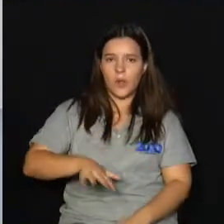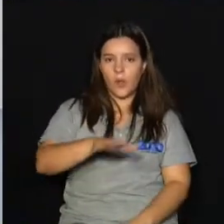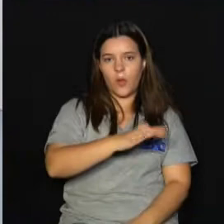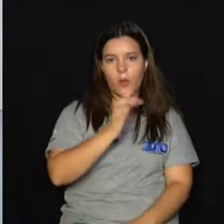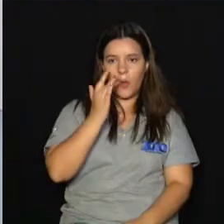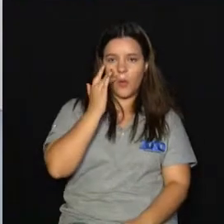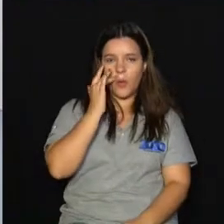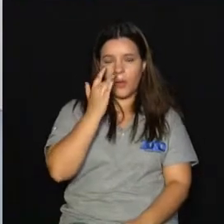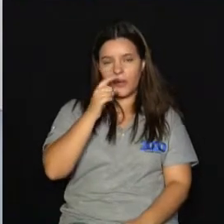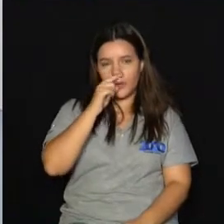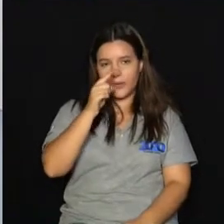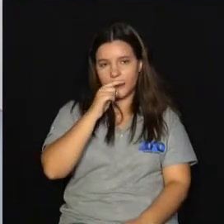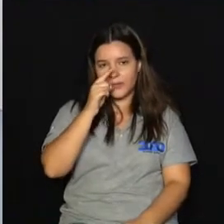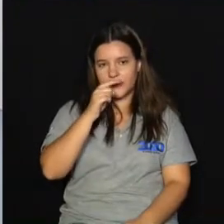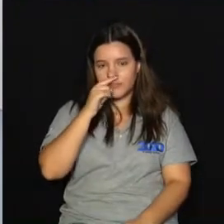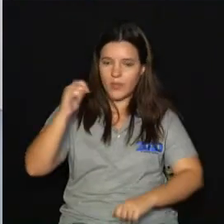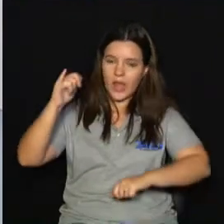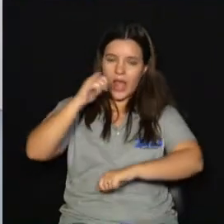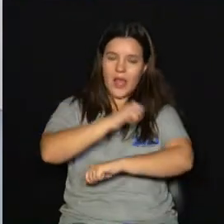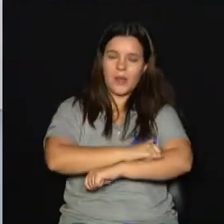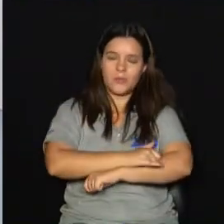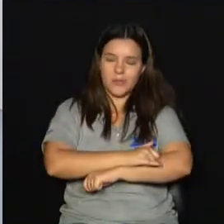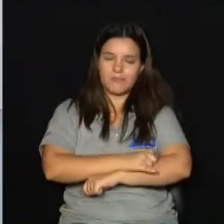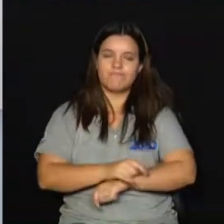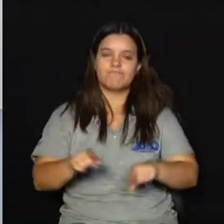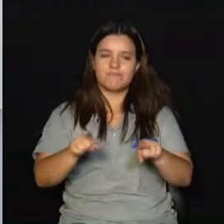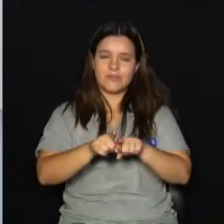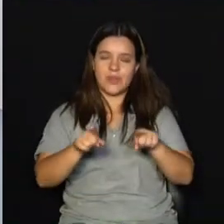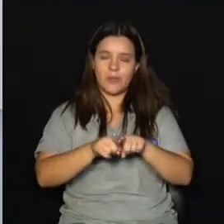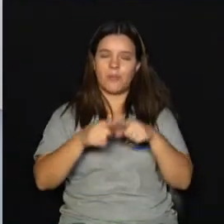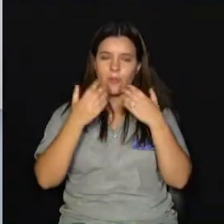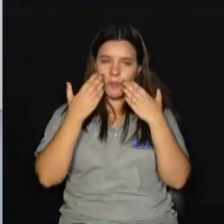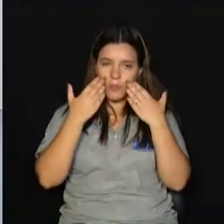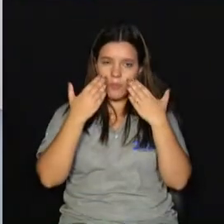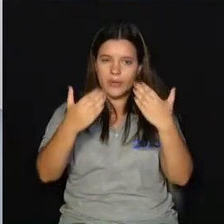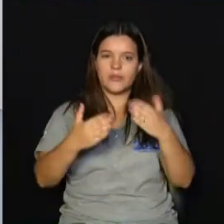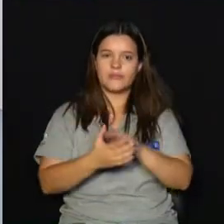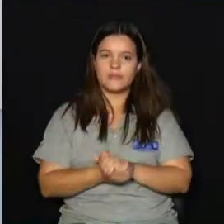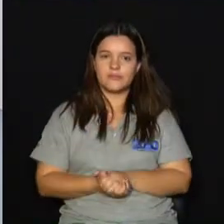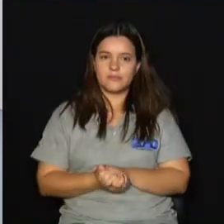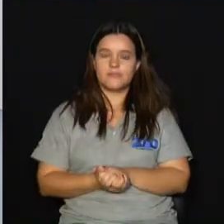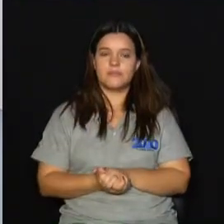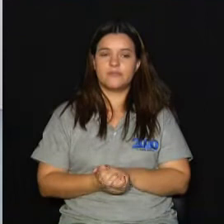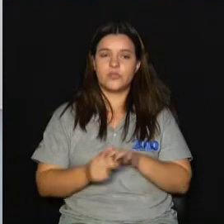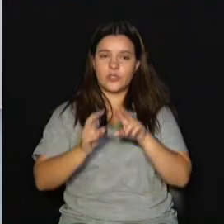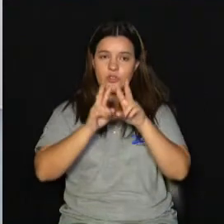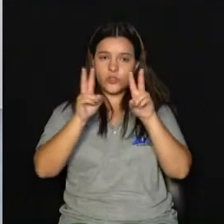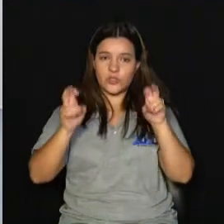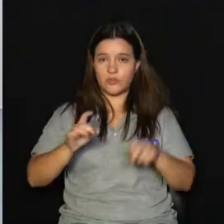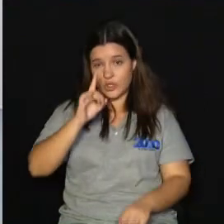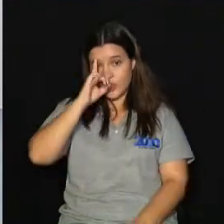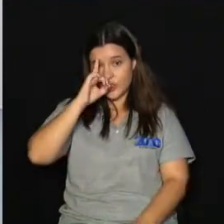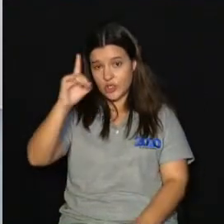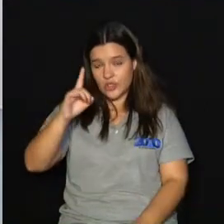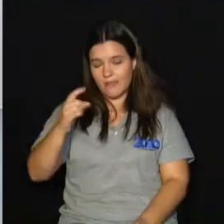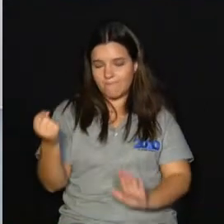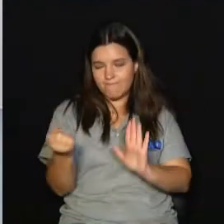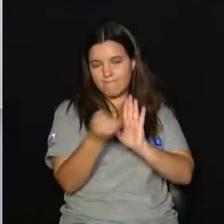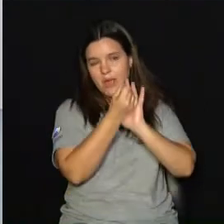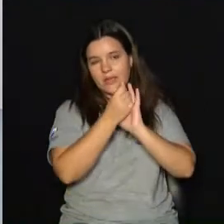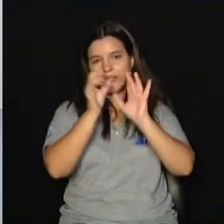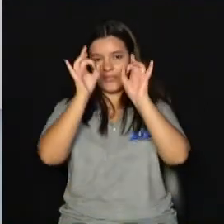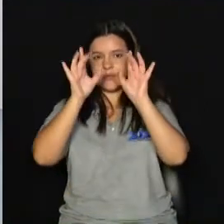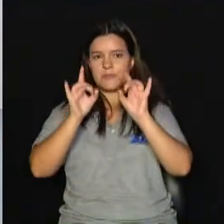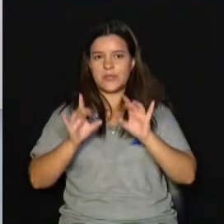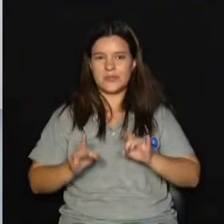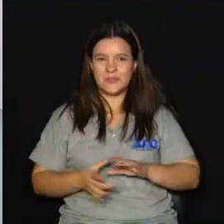Verde, Vila Aeroporto, e também traz para a gente aqui um panorama sobre este dia especial. Então, chega